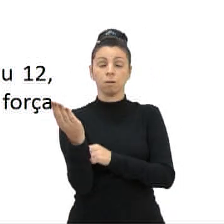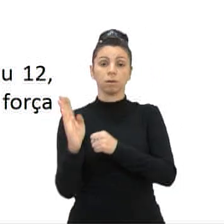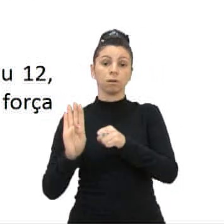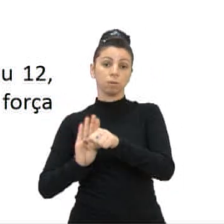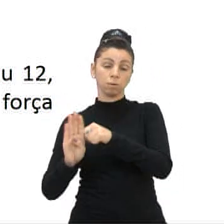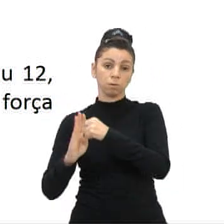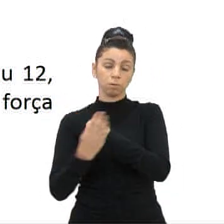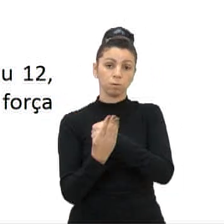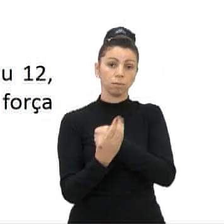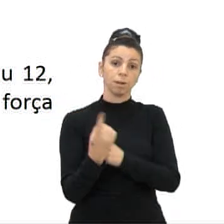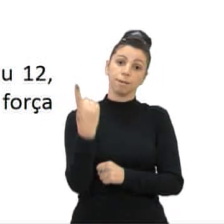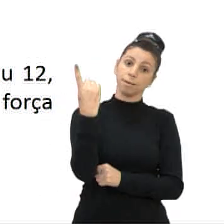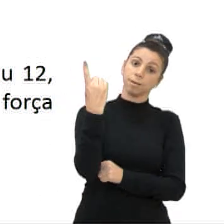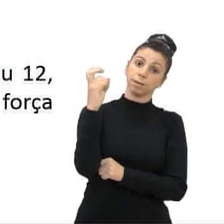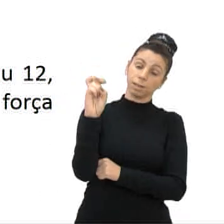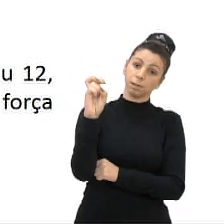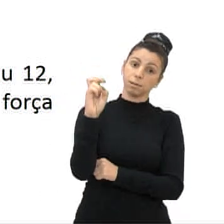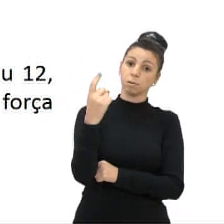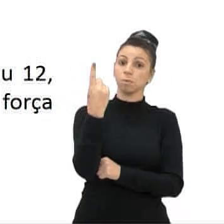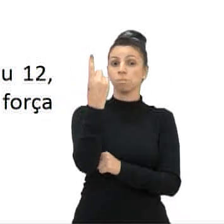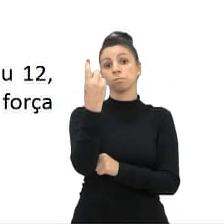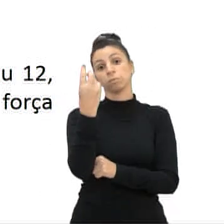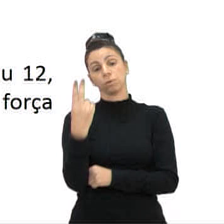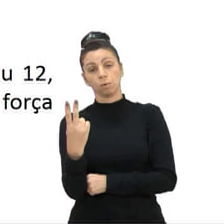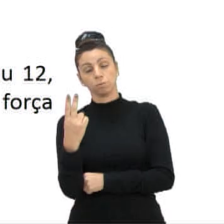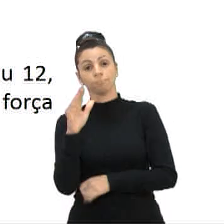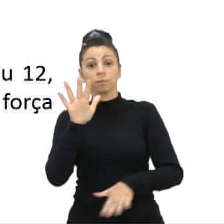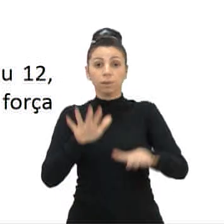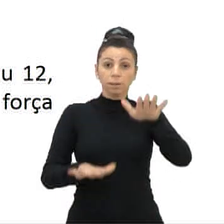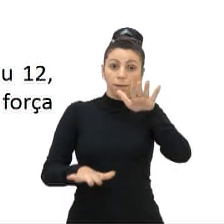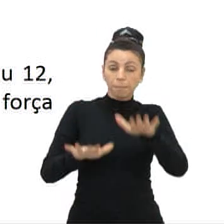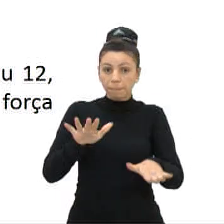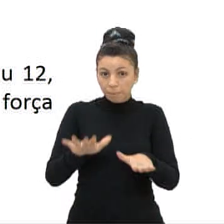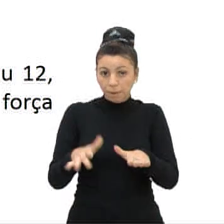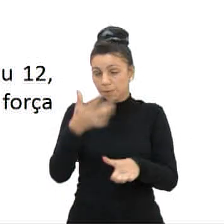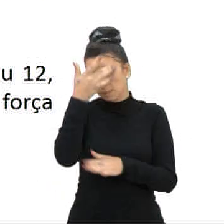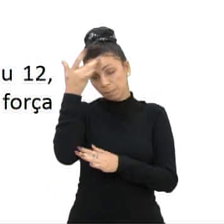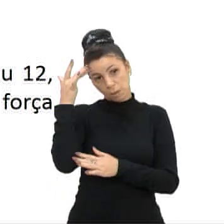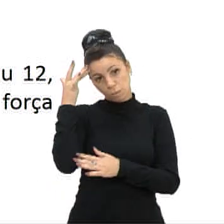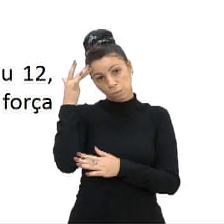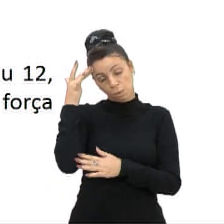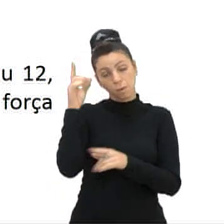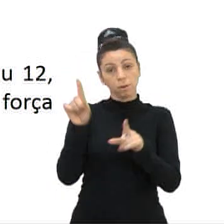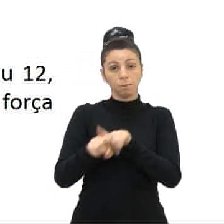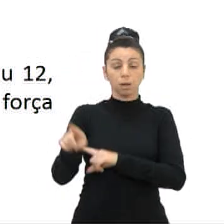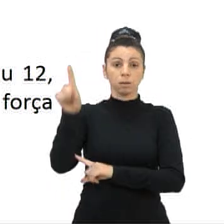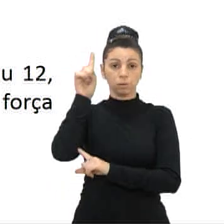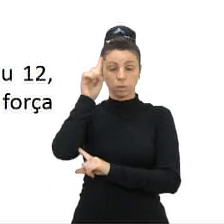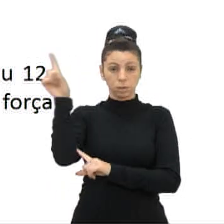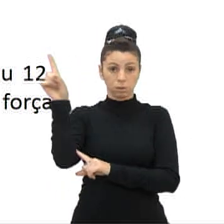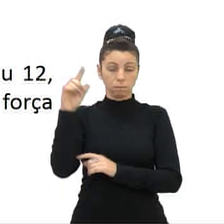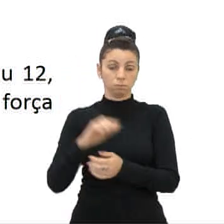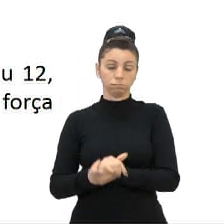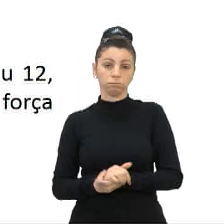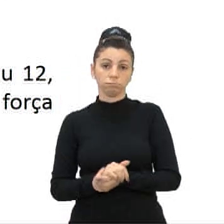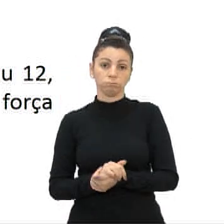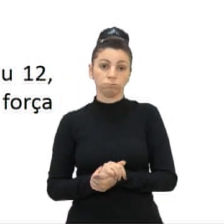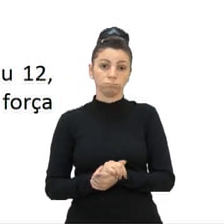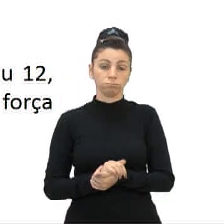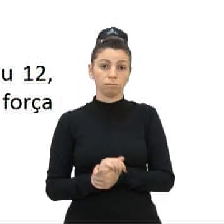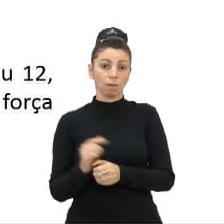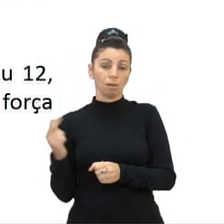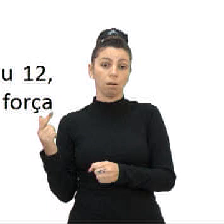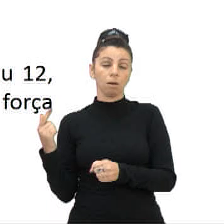cobro 15 ou 12. Depende do passageiro e do dia. Não gasto gasolina, nem nada. É